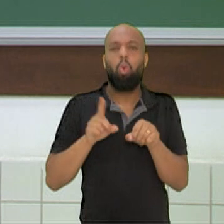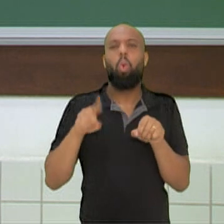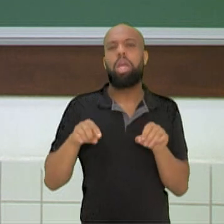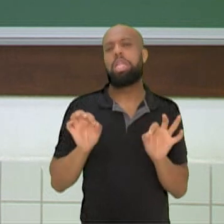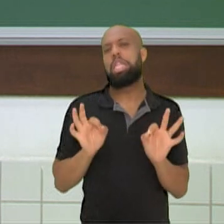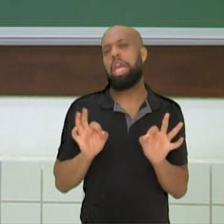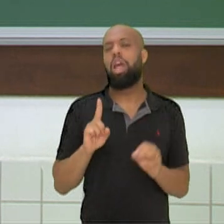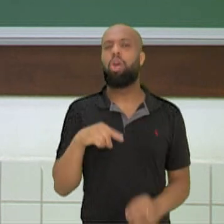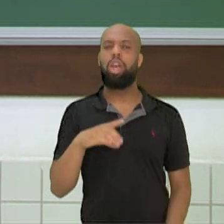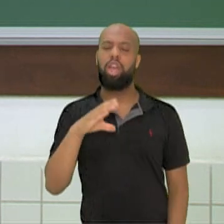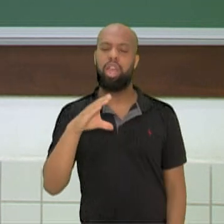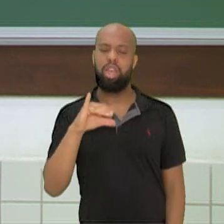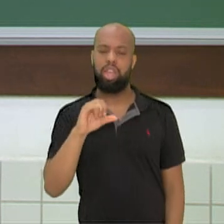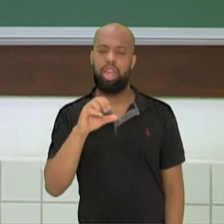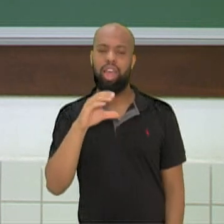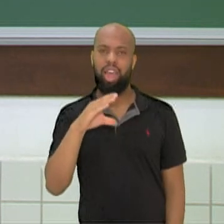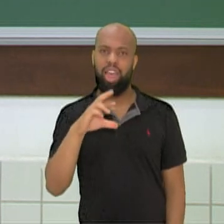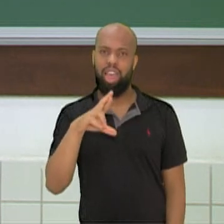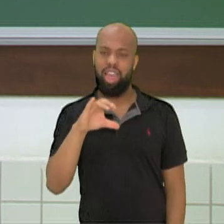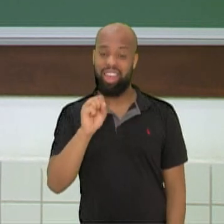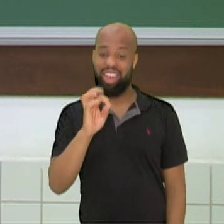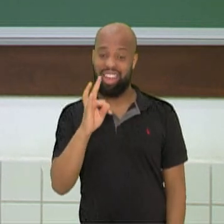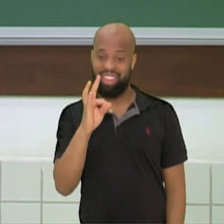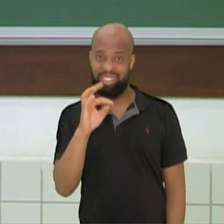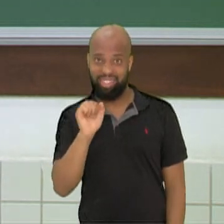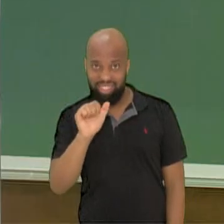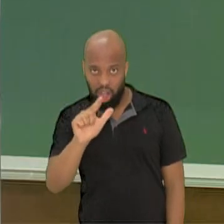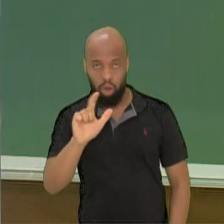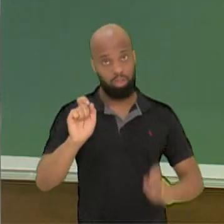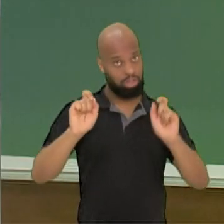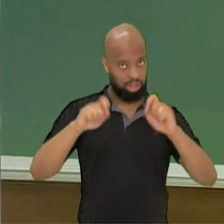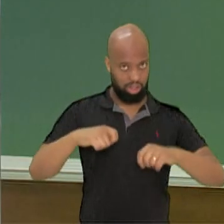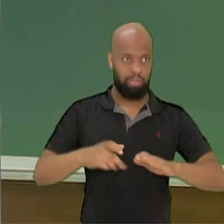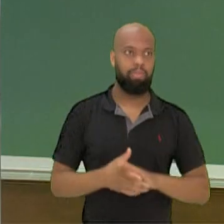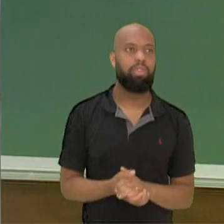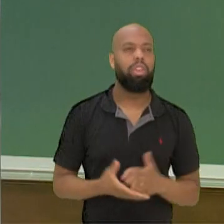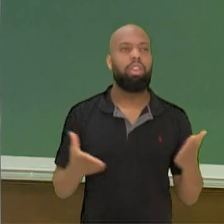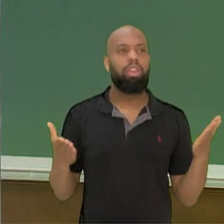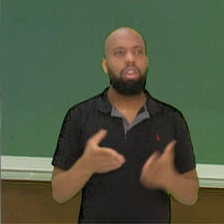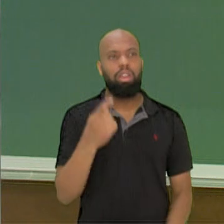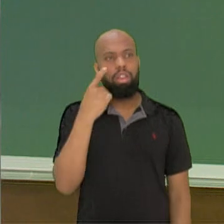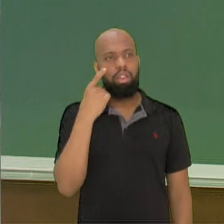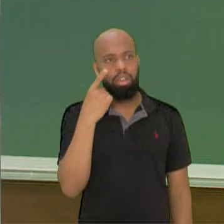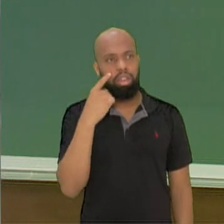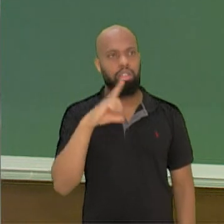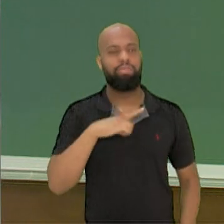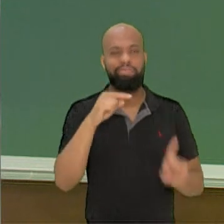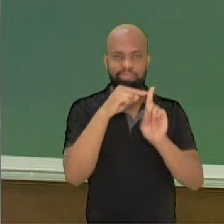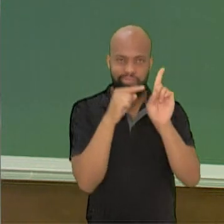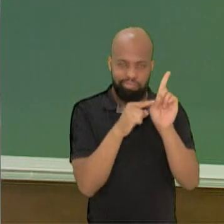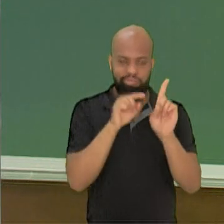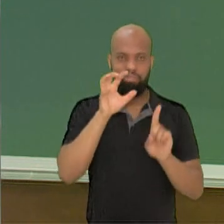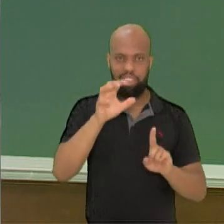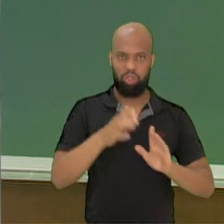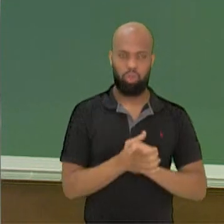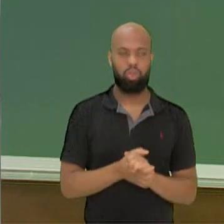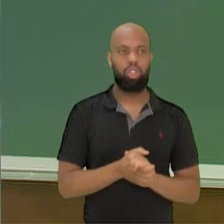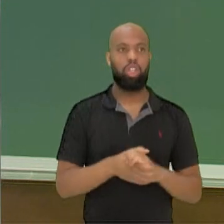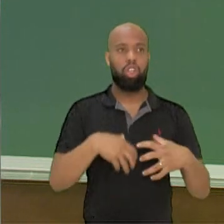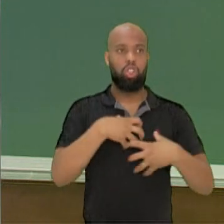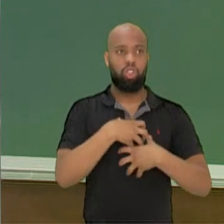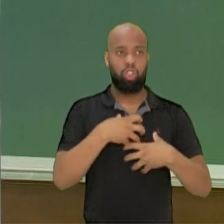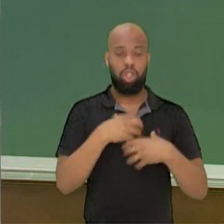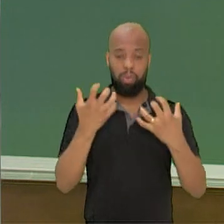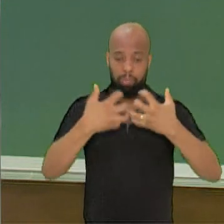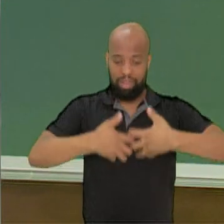com isso, ok? Então vamos ali, me acompanhar na nossa próxima tela? Então, temos aqui ó, os tipos de ressonância. A ressonância